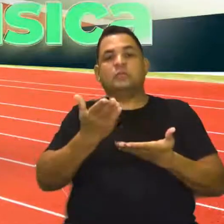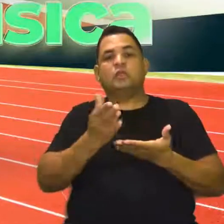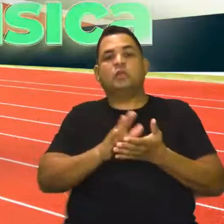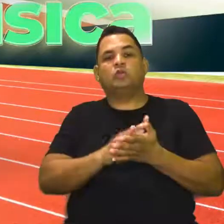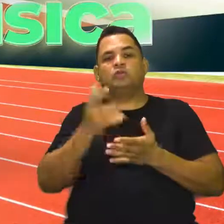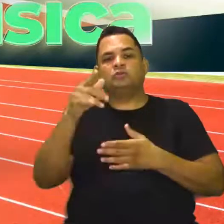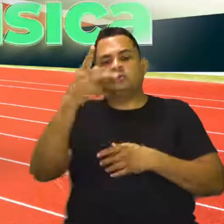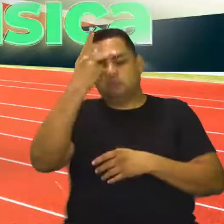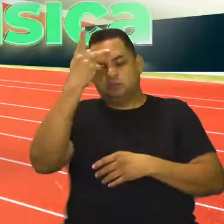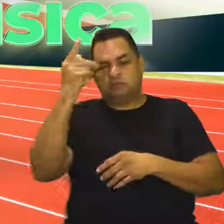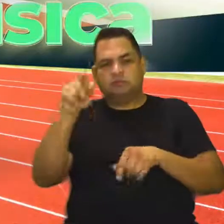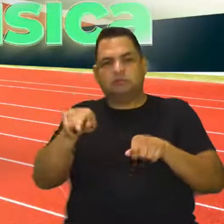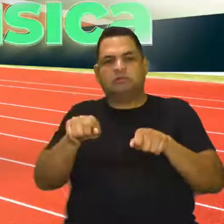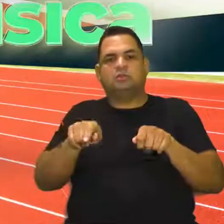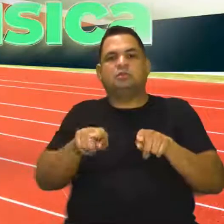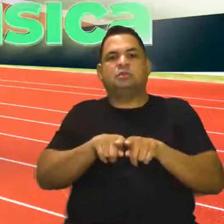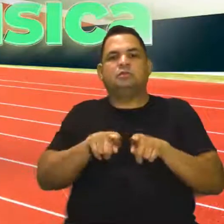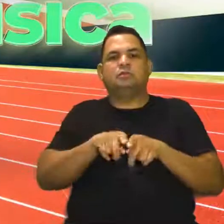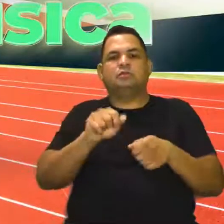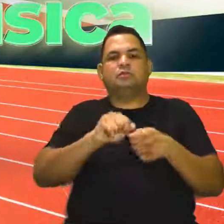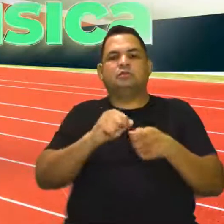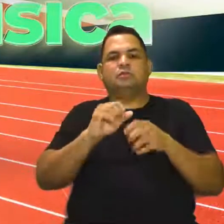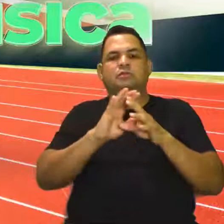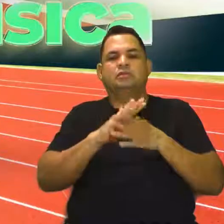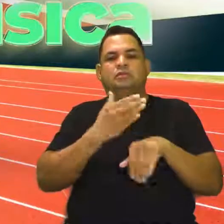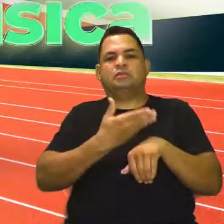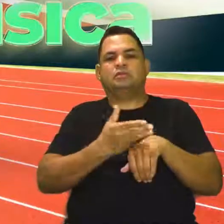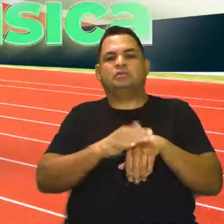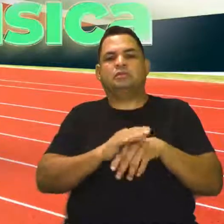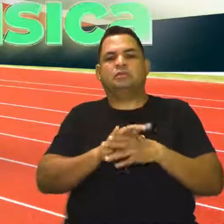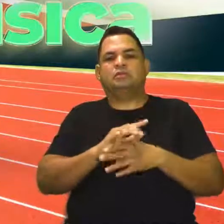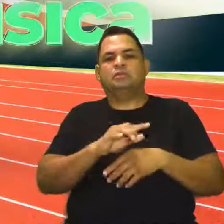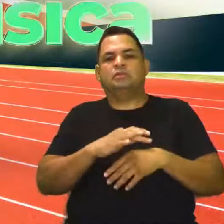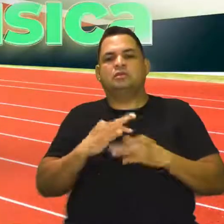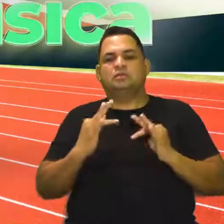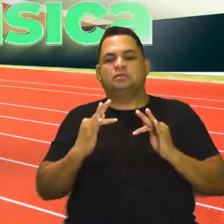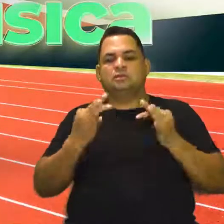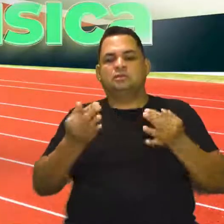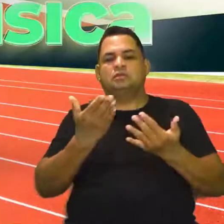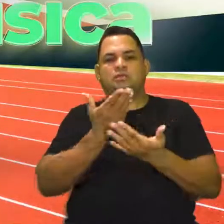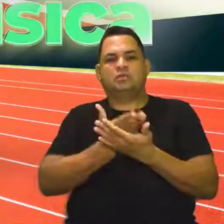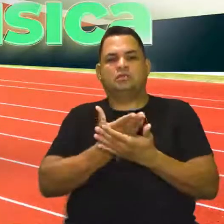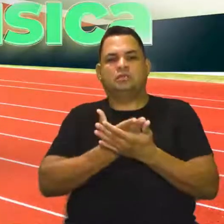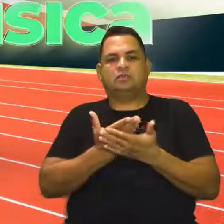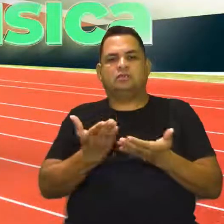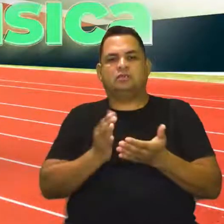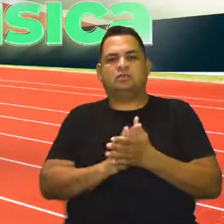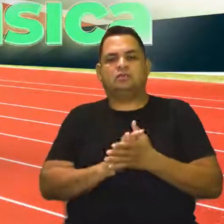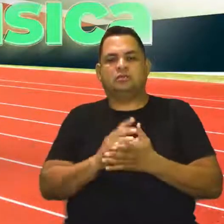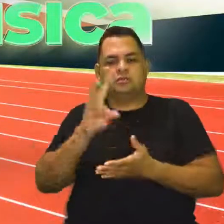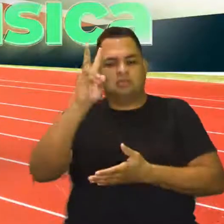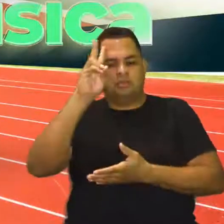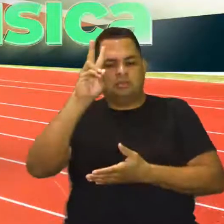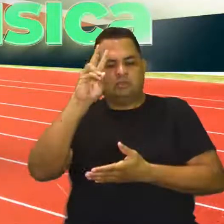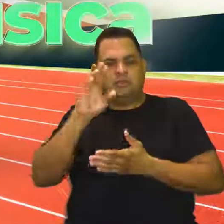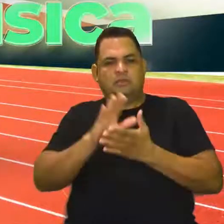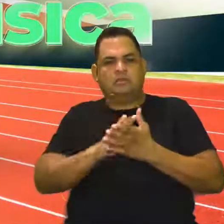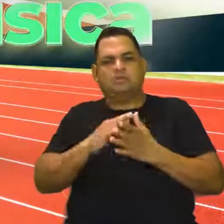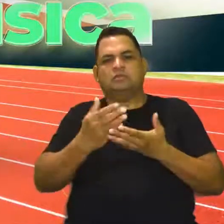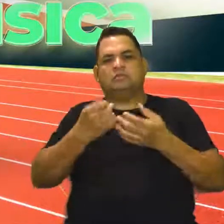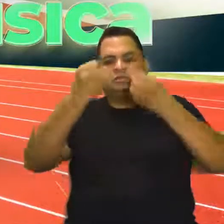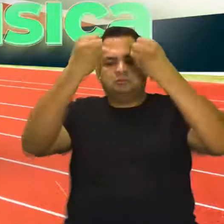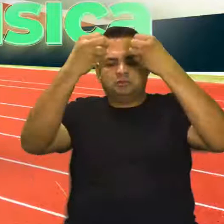para a prática, né, prof? Exato. E o mais importante também é que a gente fecha essa última aula retomando muitos pontos que a